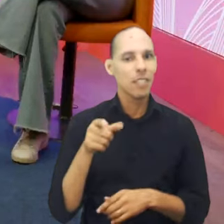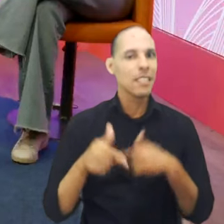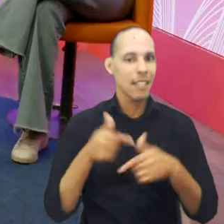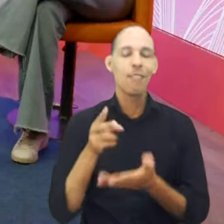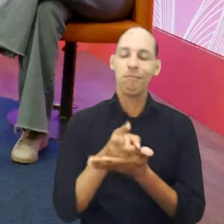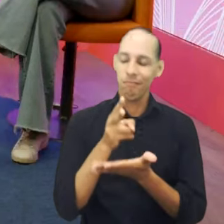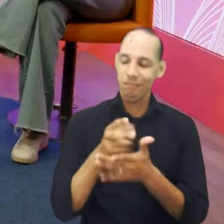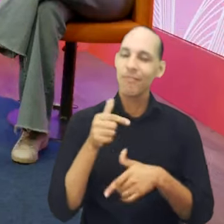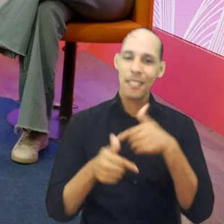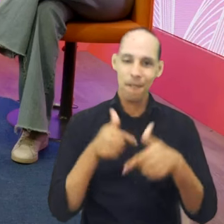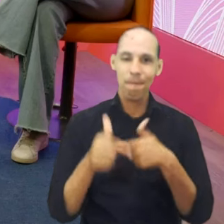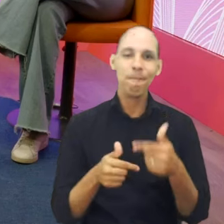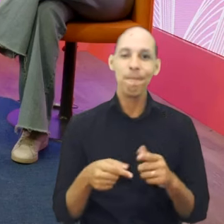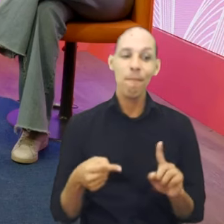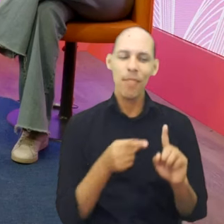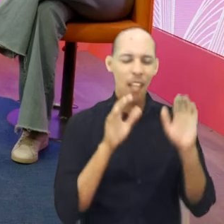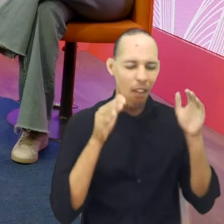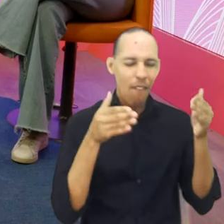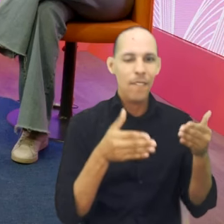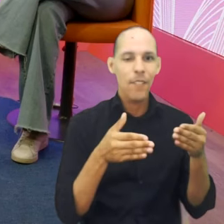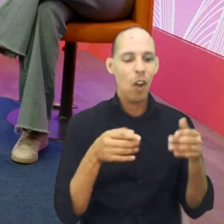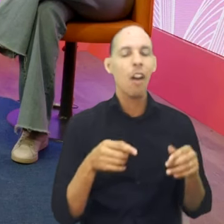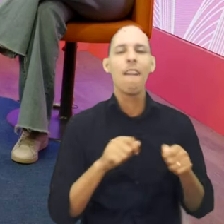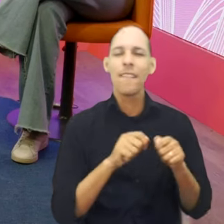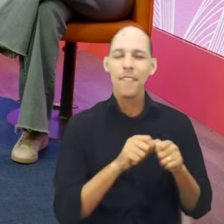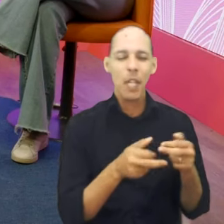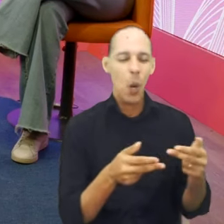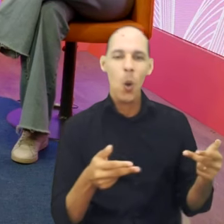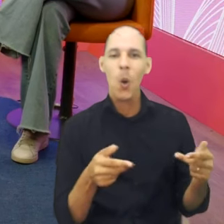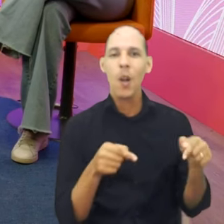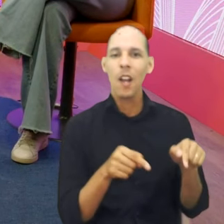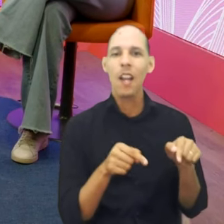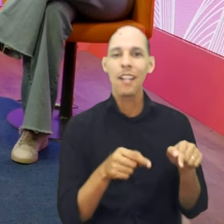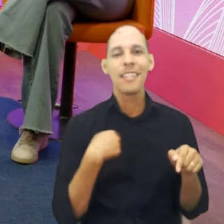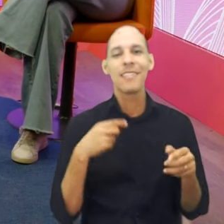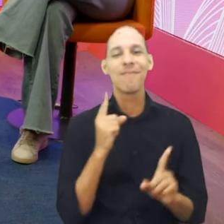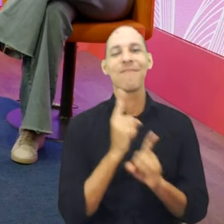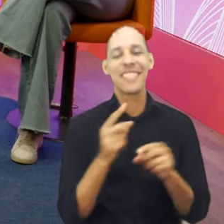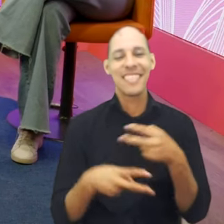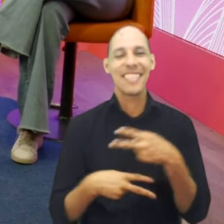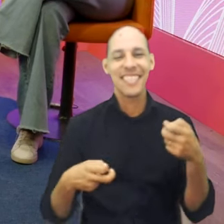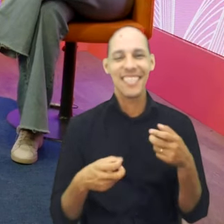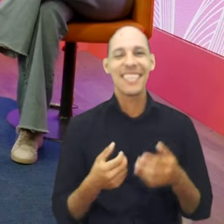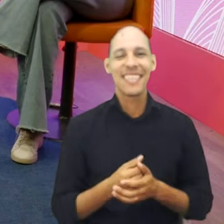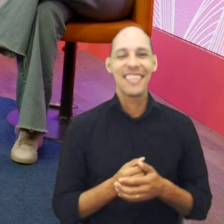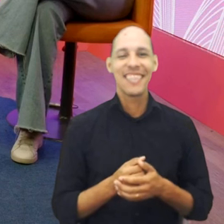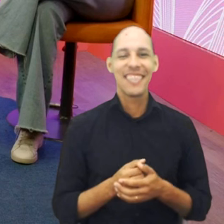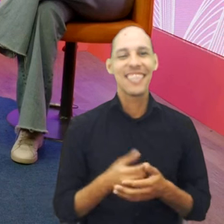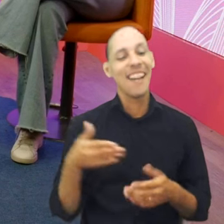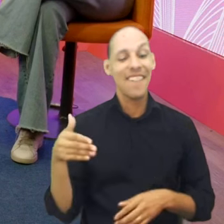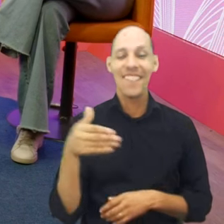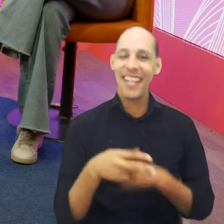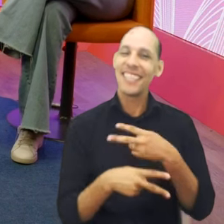trabalhando. E eu trabalhando, e ele se dedicando a isso. E aí, eu encontrei o Sebrae. Deu aquela